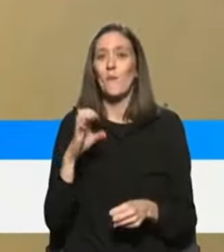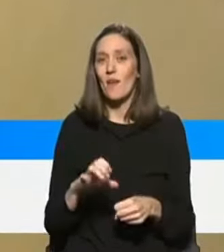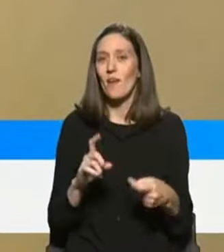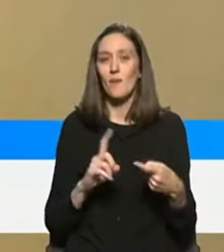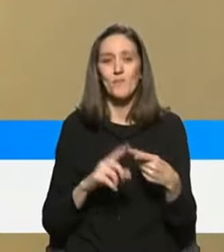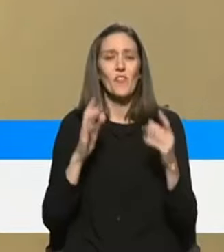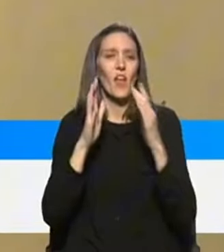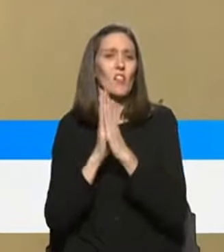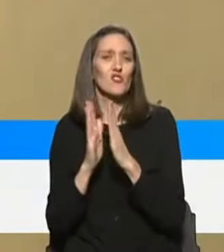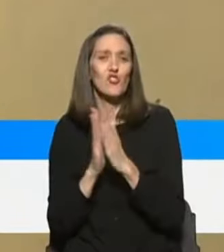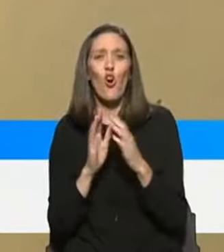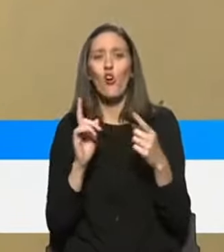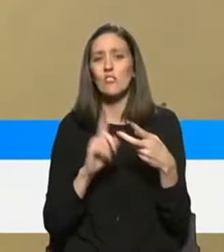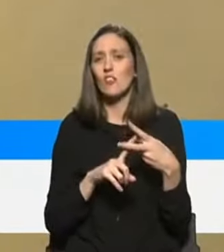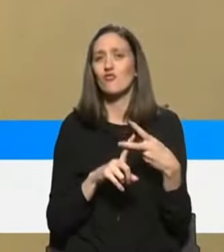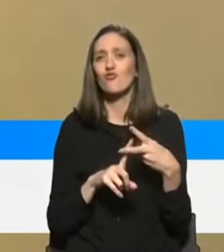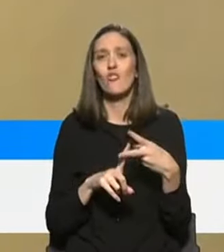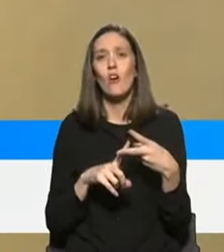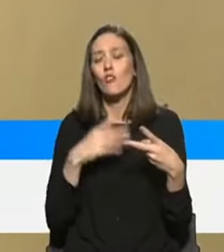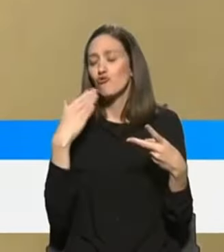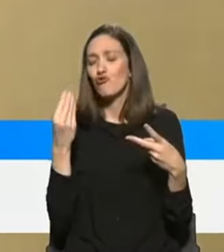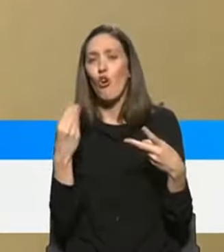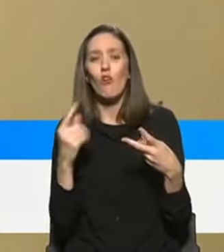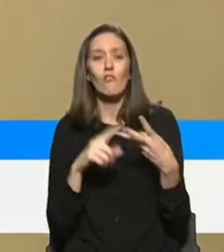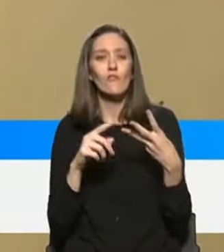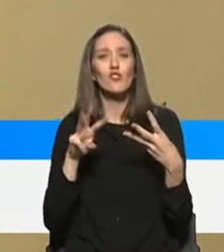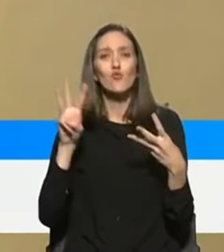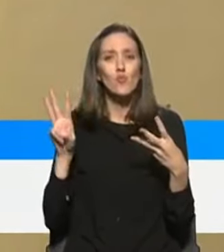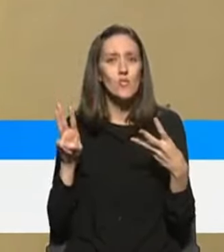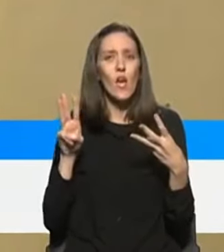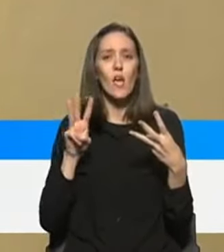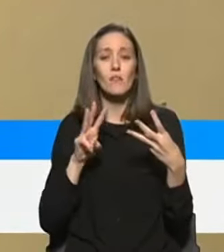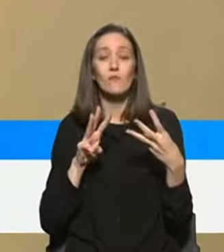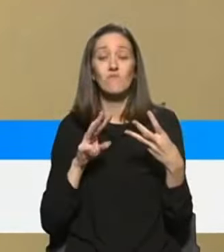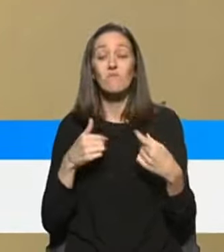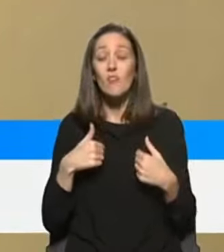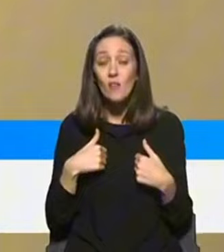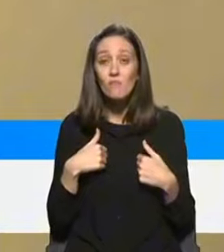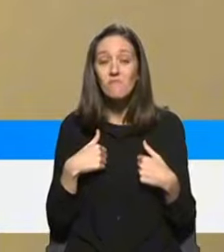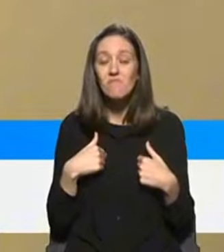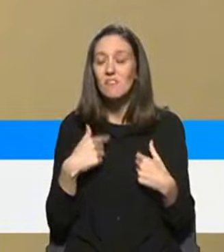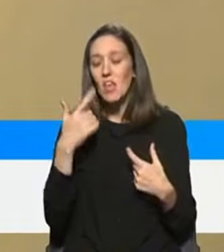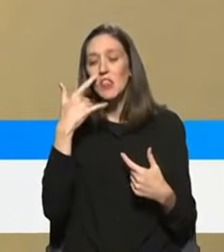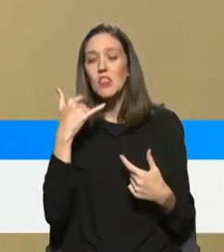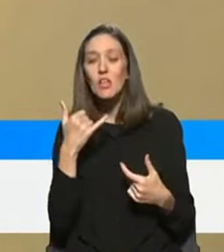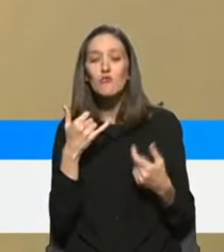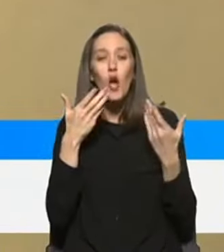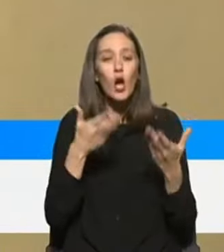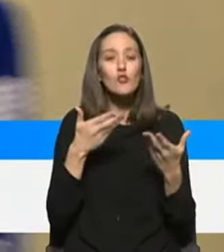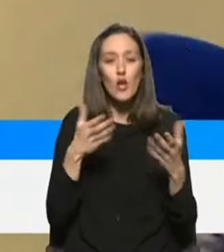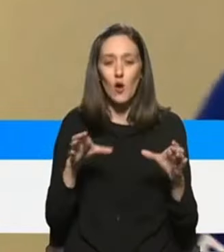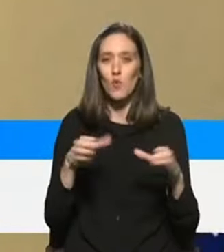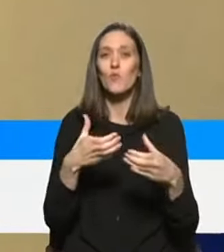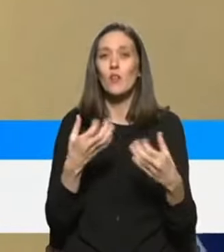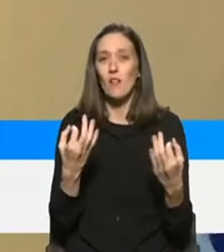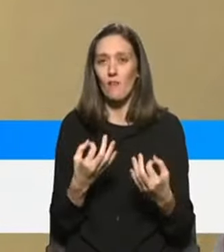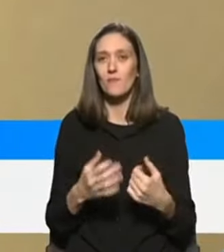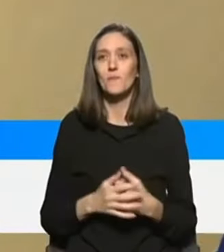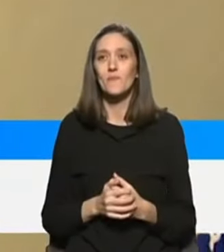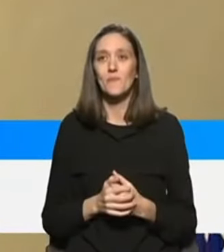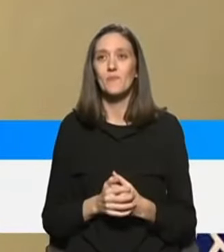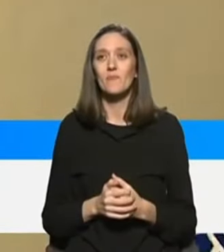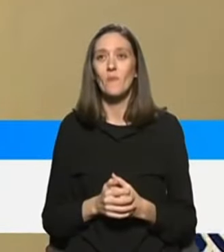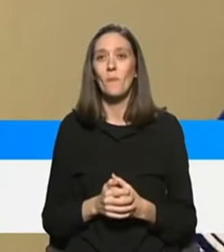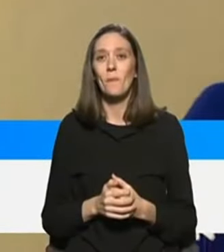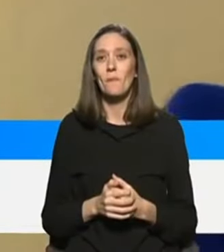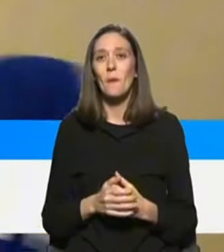tanto religiosas, de jovens, escuteiros, portanto, da minha parte, eu tento estar em tudo e ajudar a comunidade. Ah, era